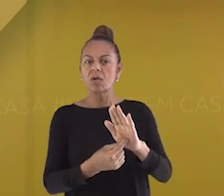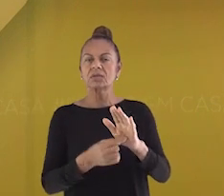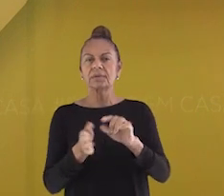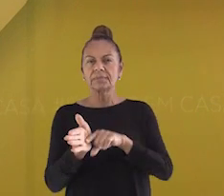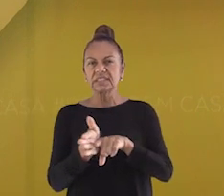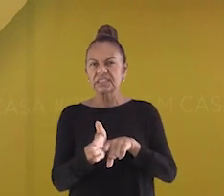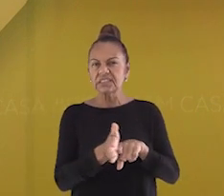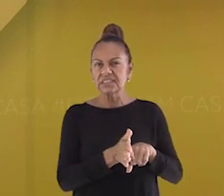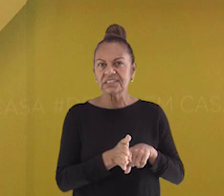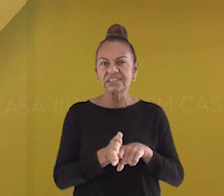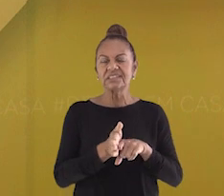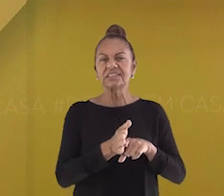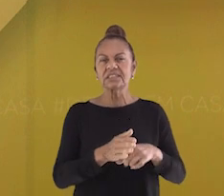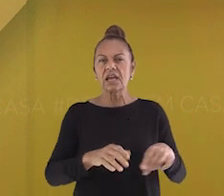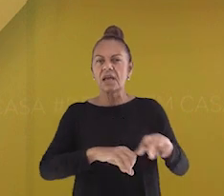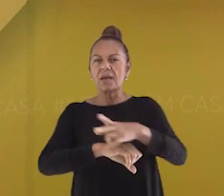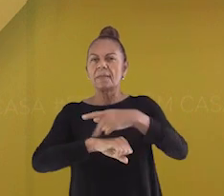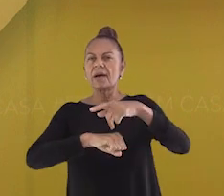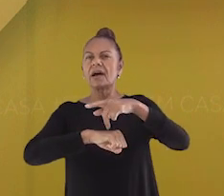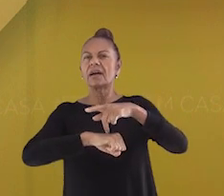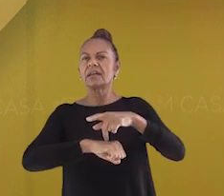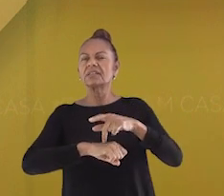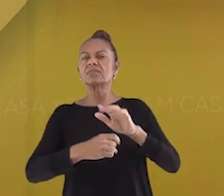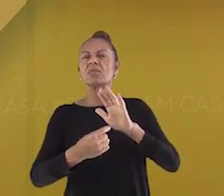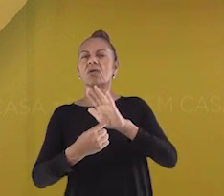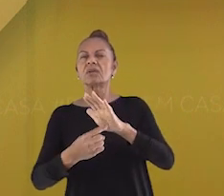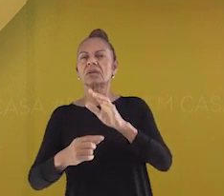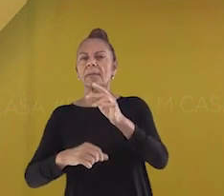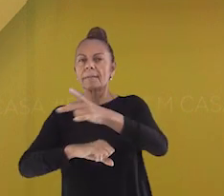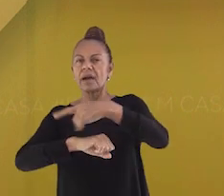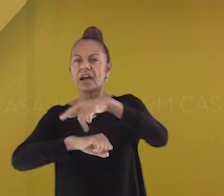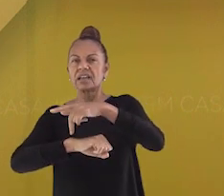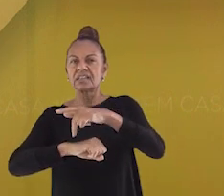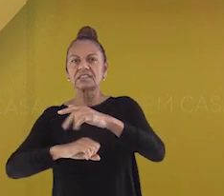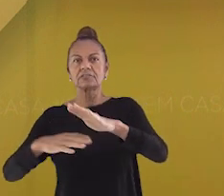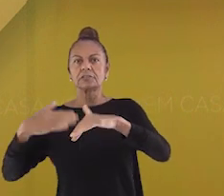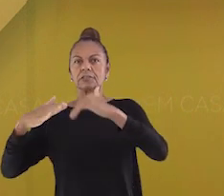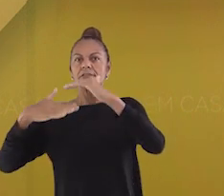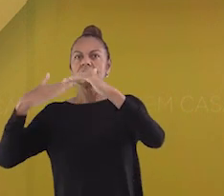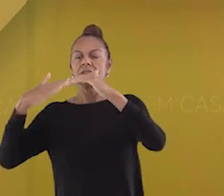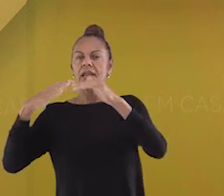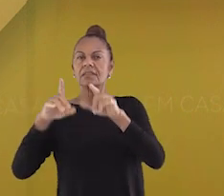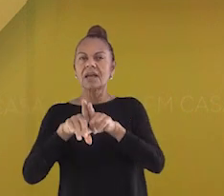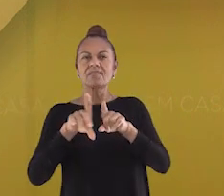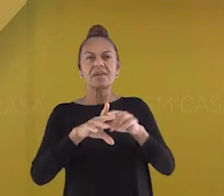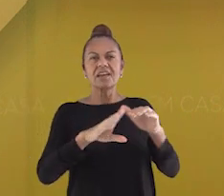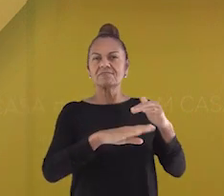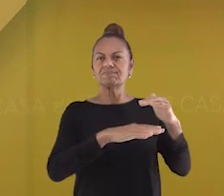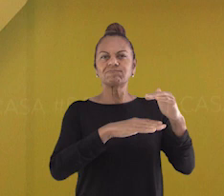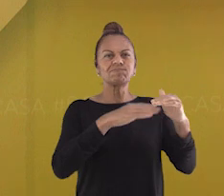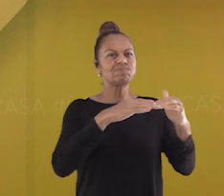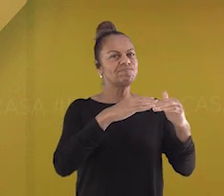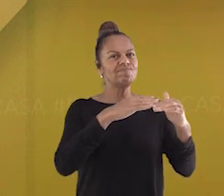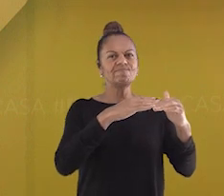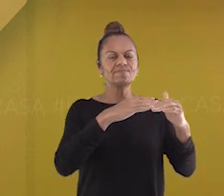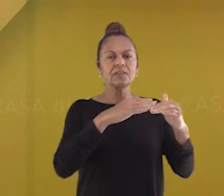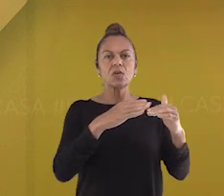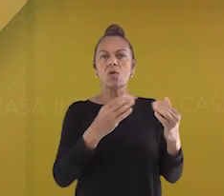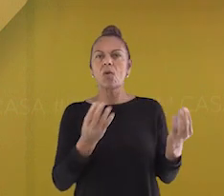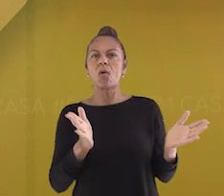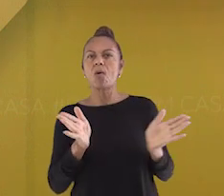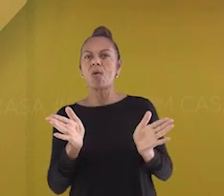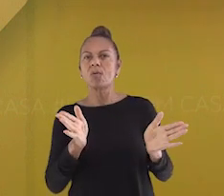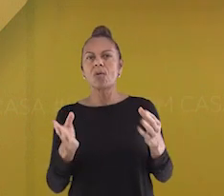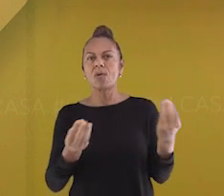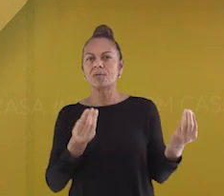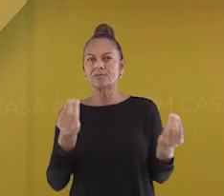esses indicadores aparecem nos países desenvolvidos e subdesenvolvidos? Primeiro,